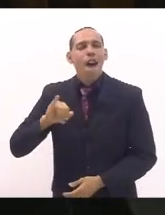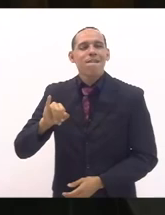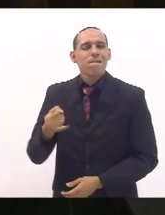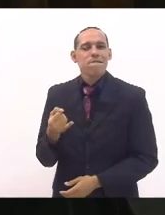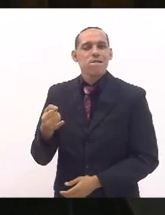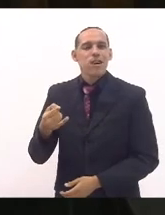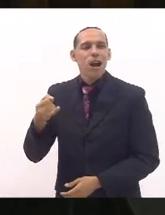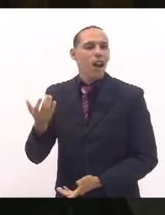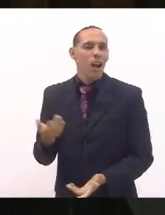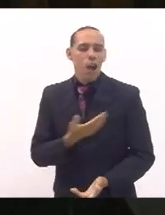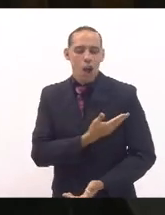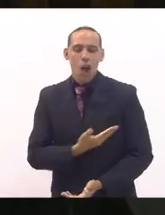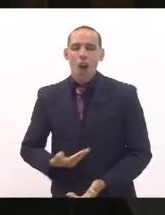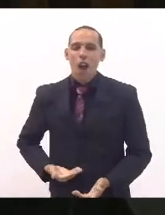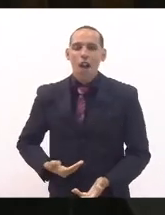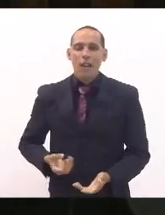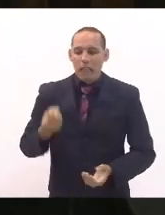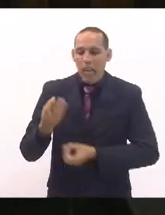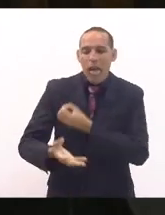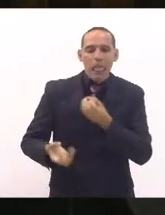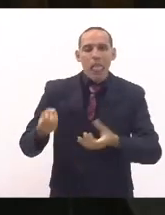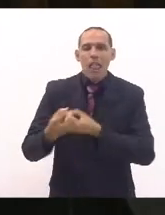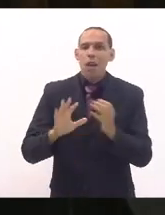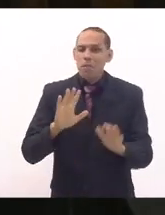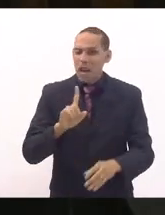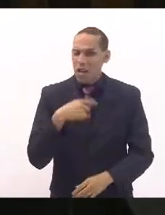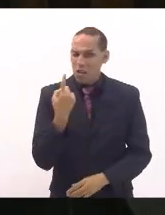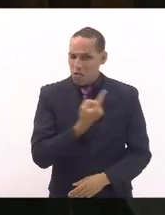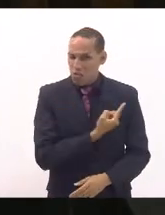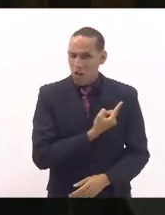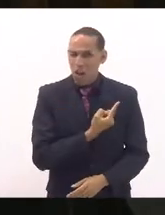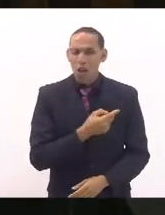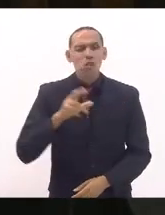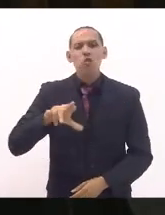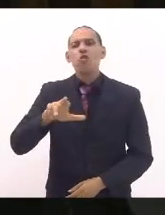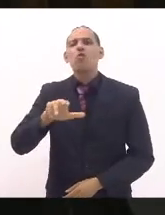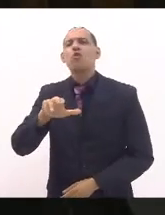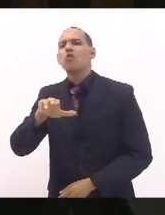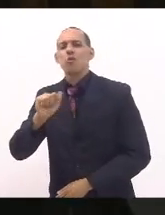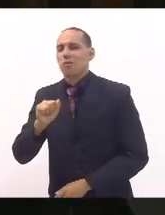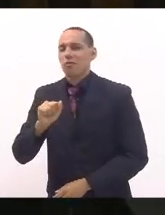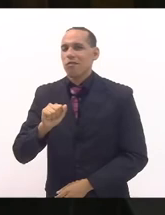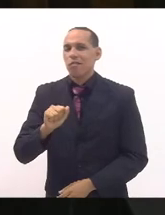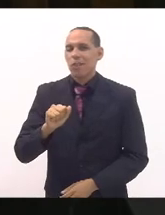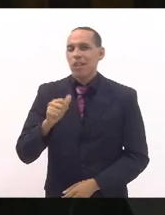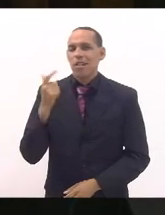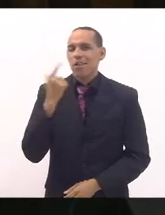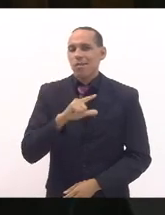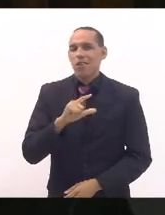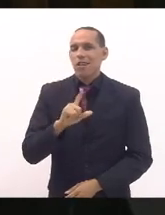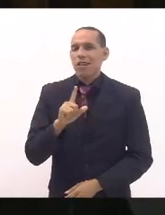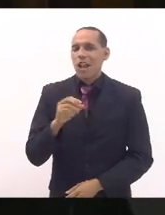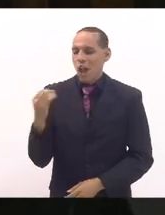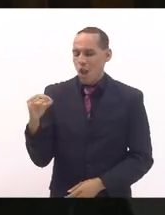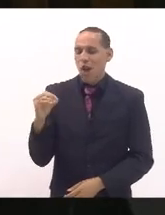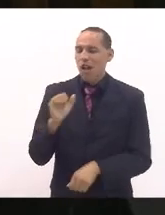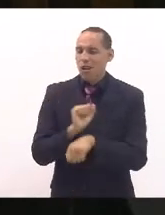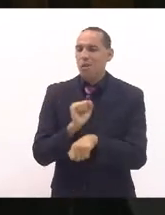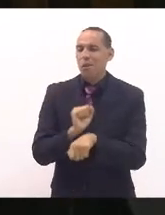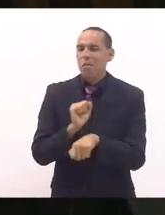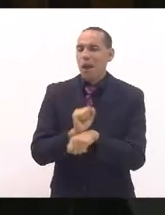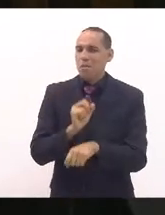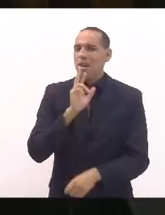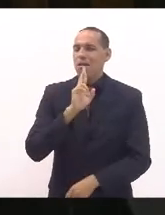governo, mas, no que depender de nós, nunca serão. Aguardem outubro chegar que terão uma nova